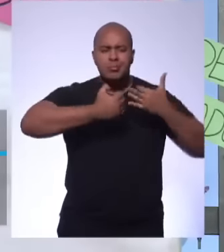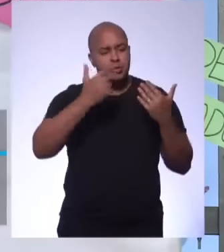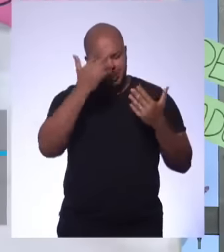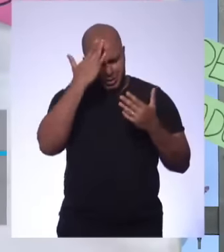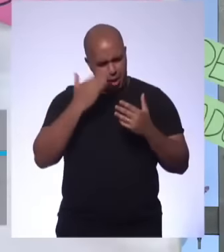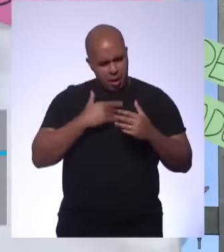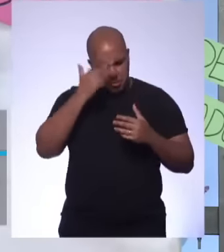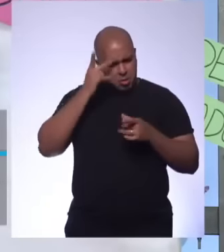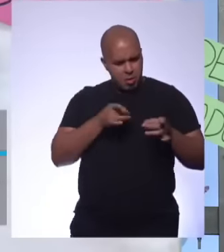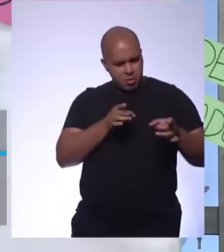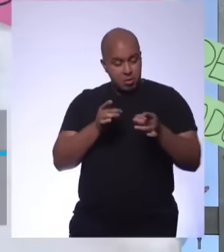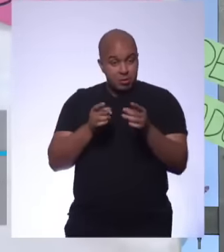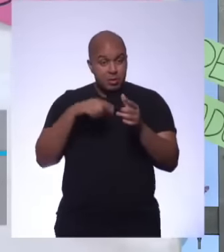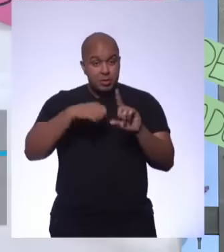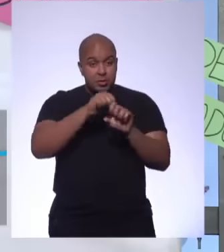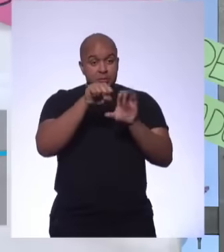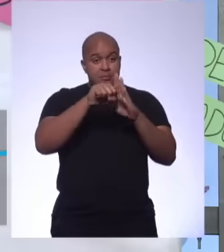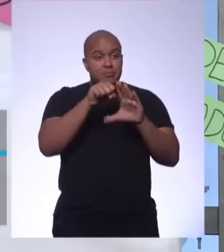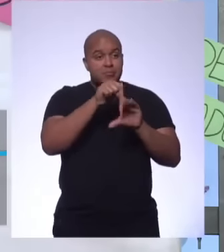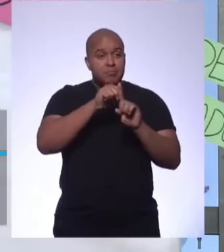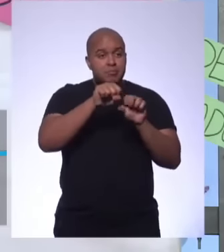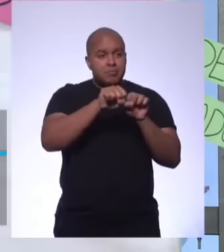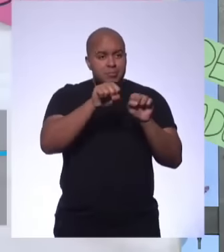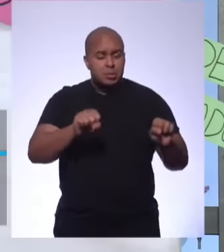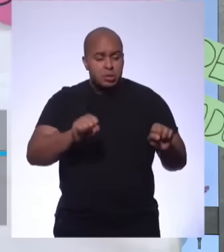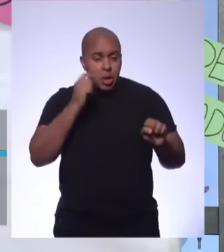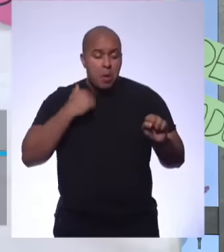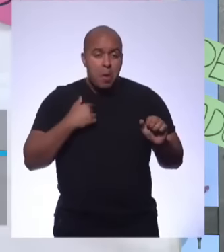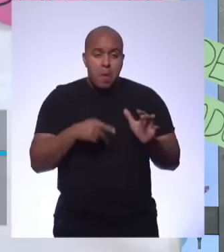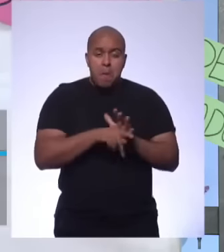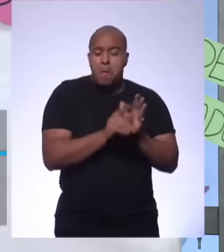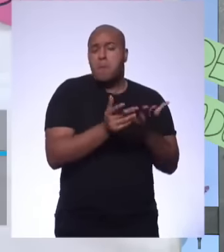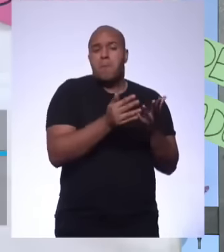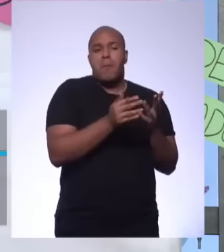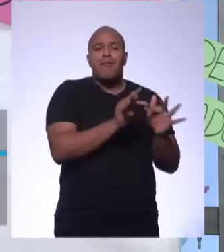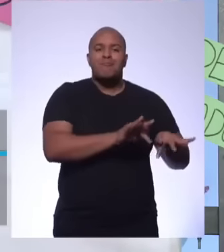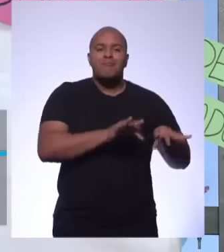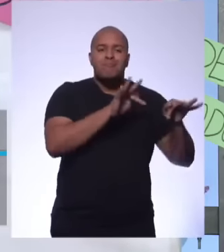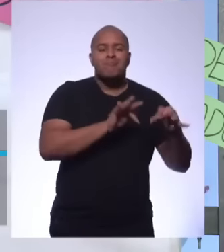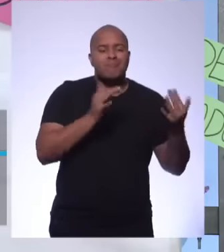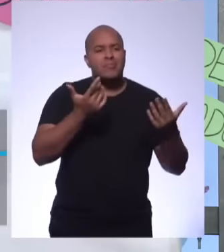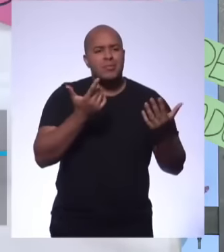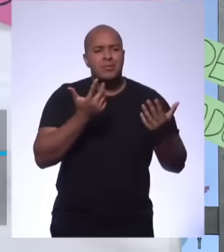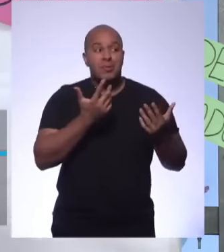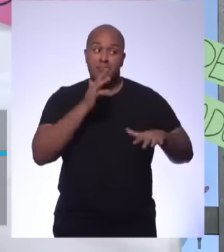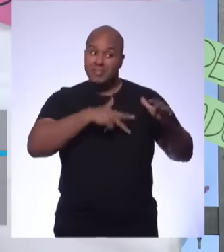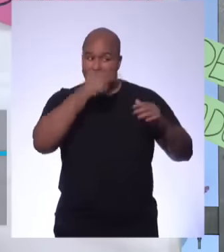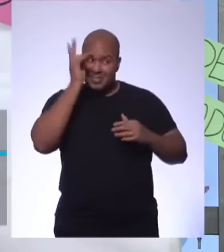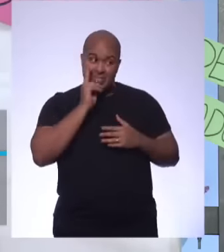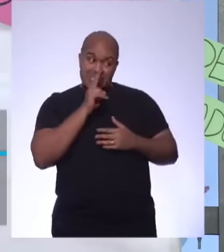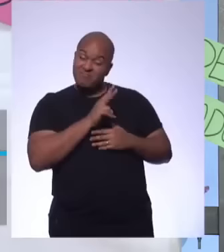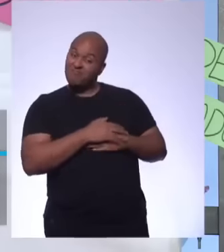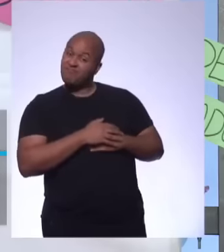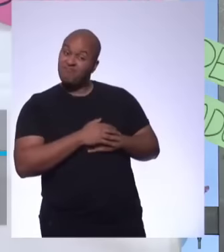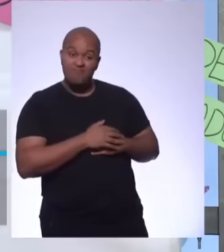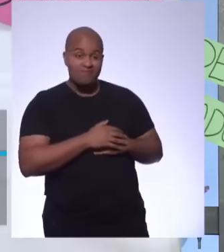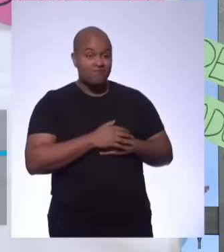mercadores, nesse sistema feudal aqui que a gente explicou, eles não eram tão bem vistos assim.